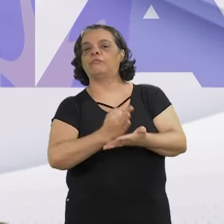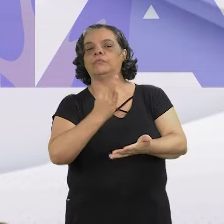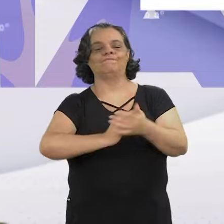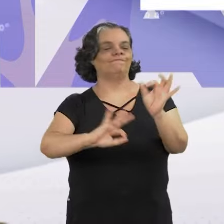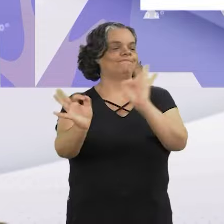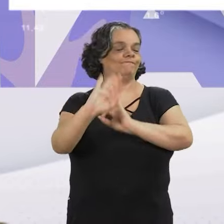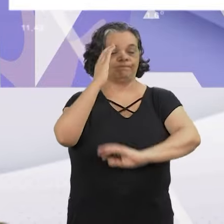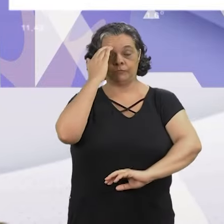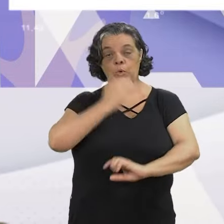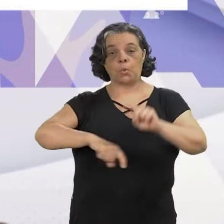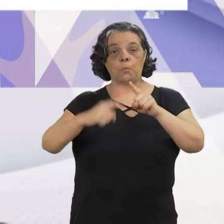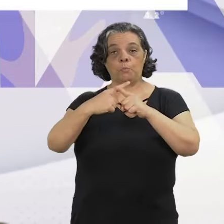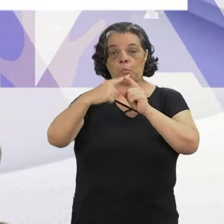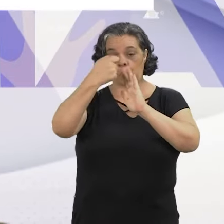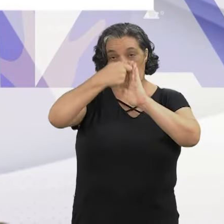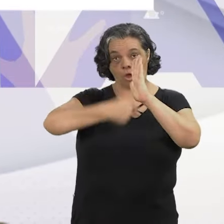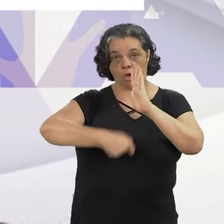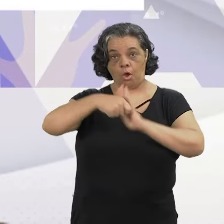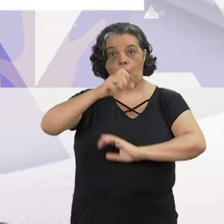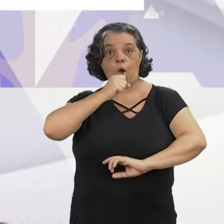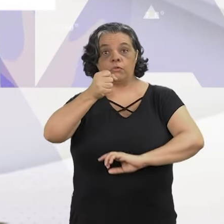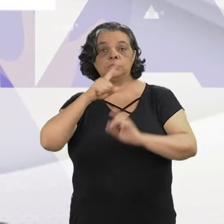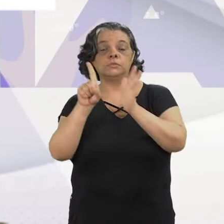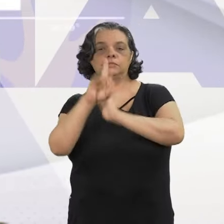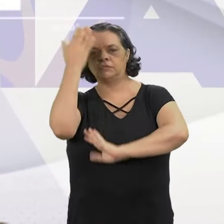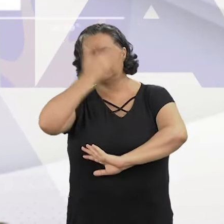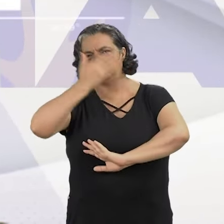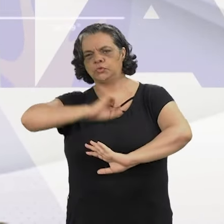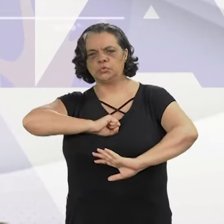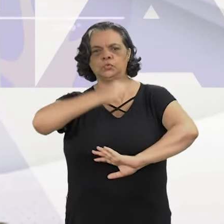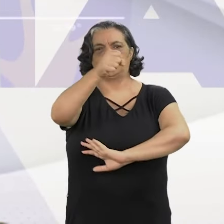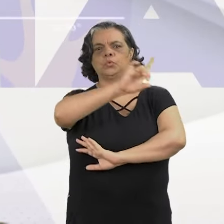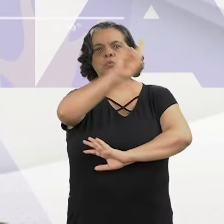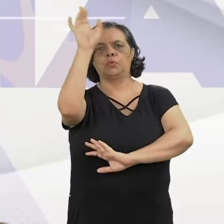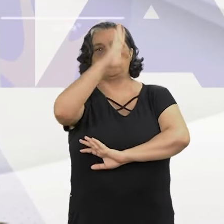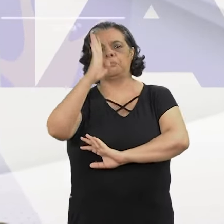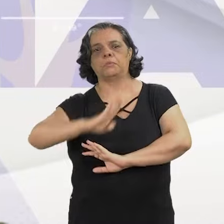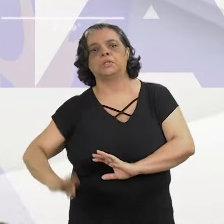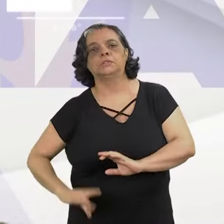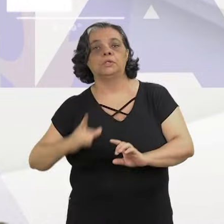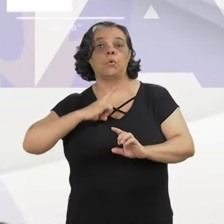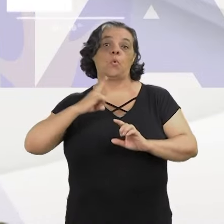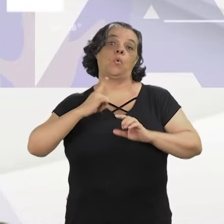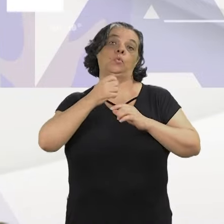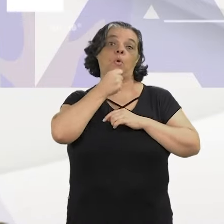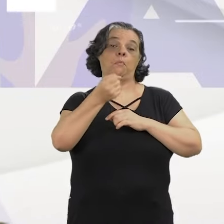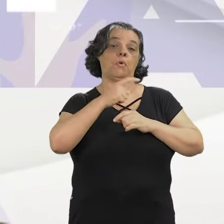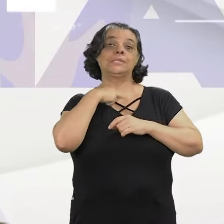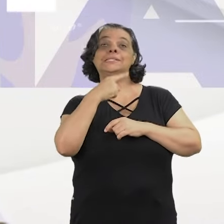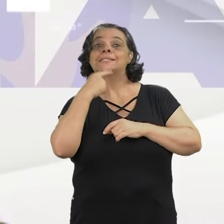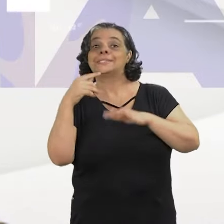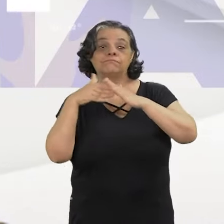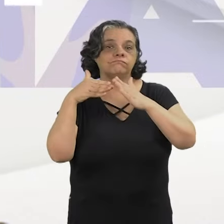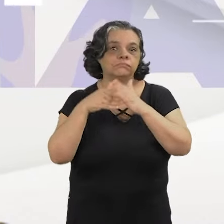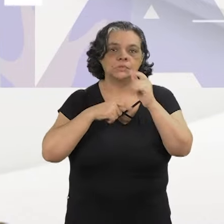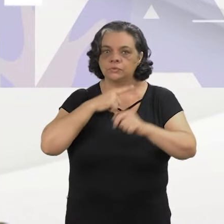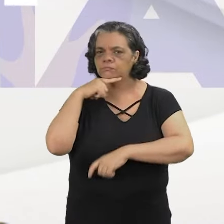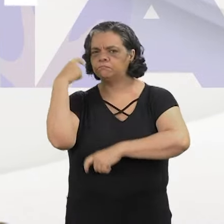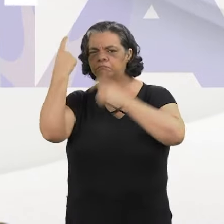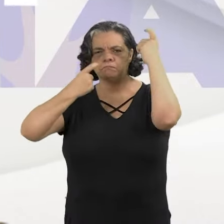respeitada o relatório o jornalismo frente a rees de ódio no Brasil da ONG repórter sem fronteiras revelou um